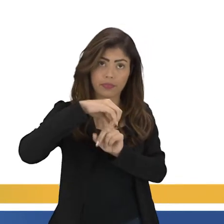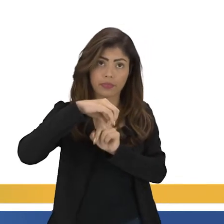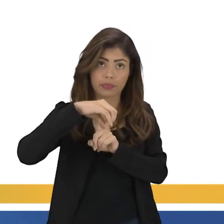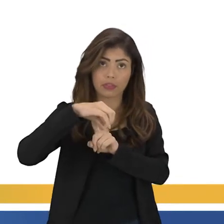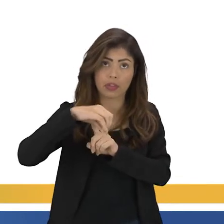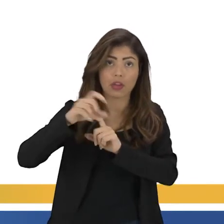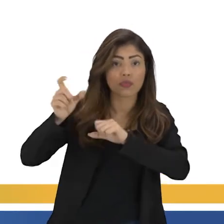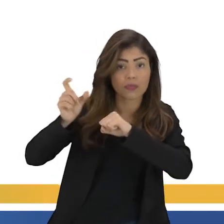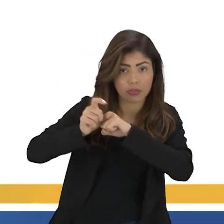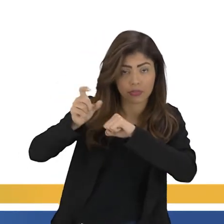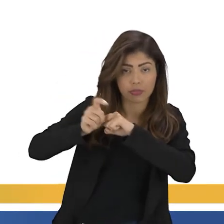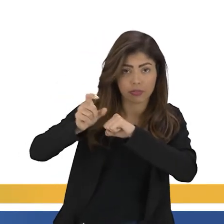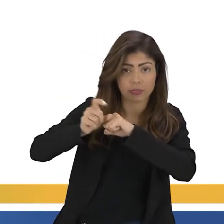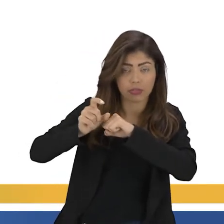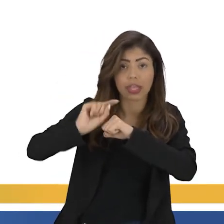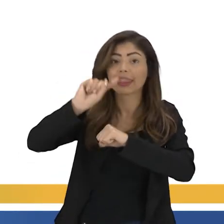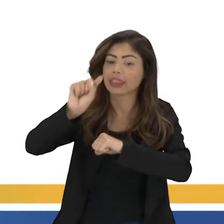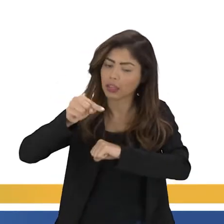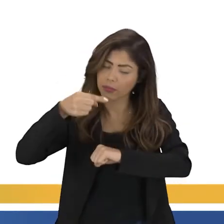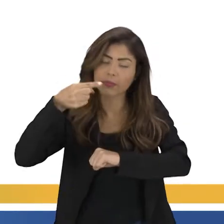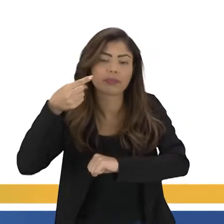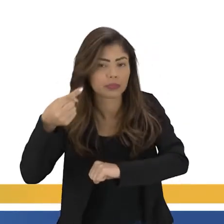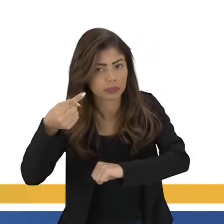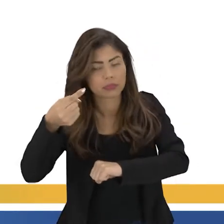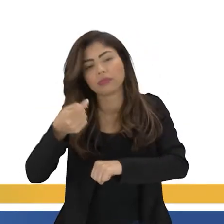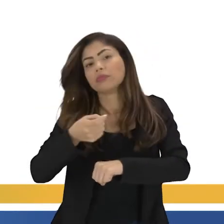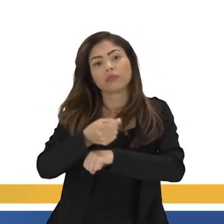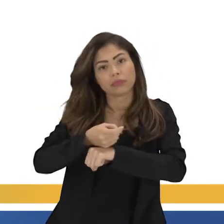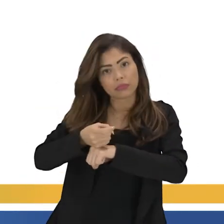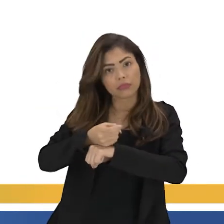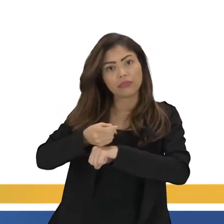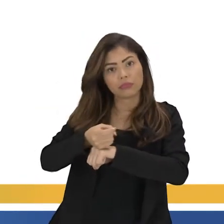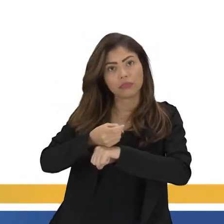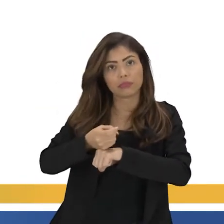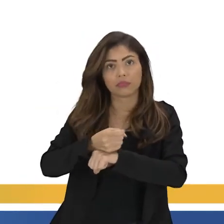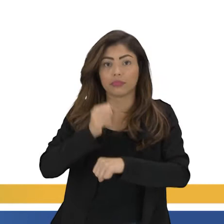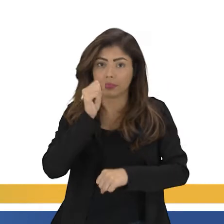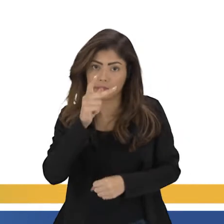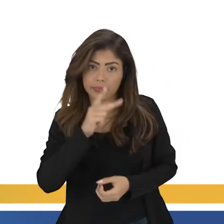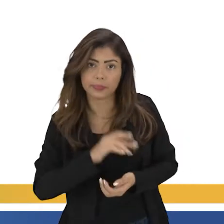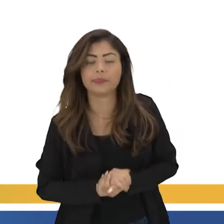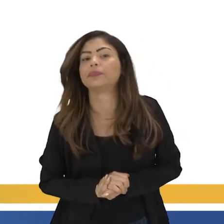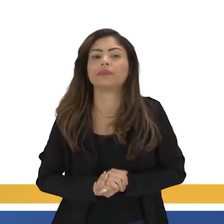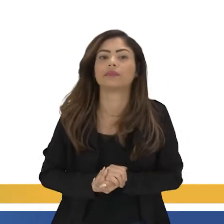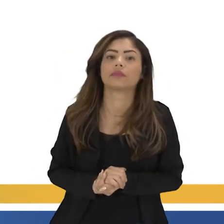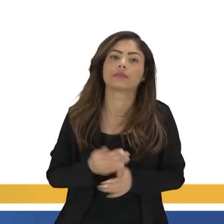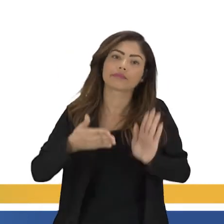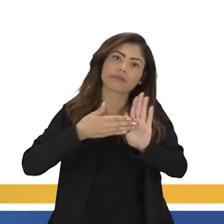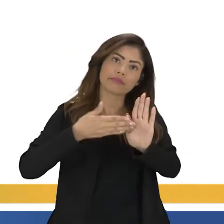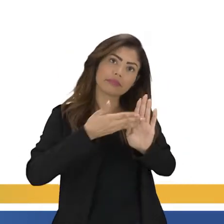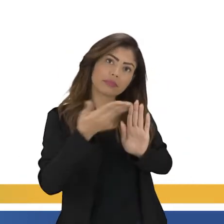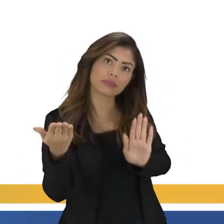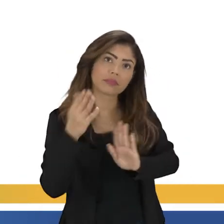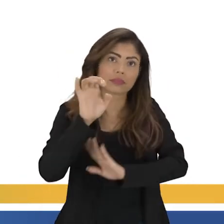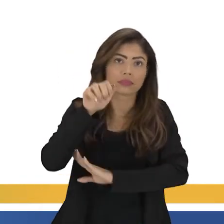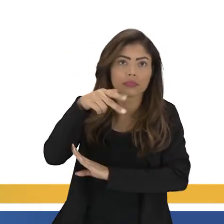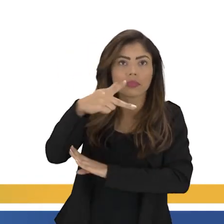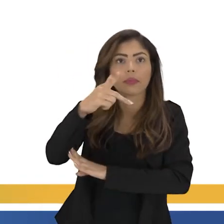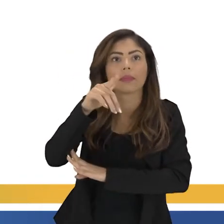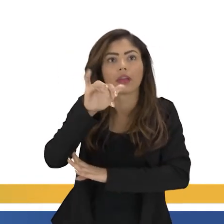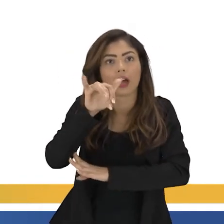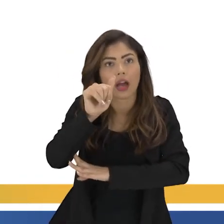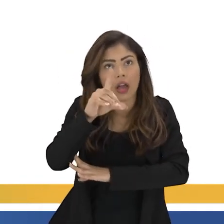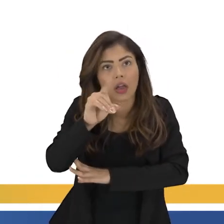o substantivo e depois o adjetivo, ok? Que estão representados pelas palavras empleados